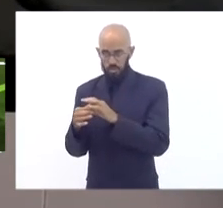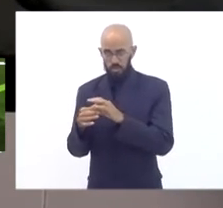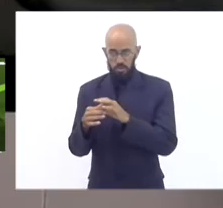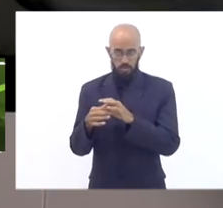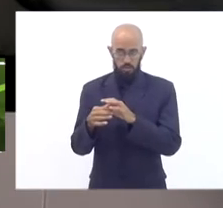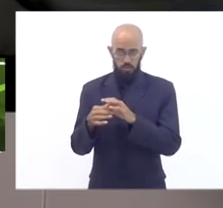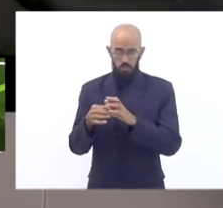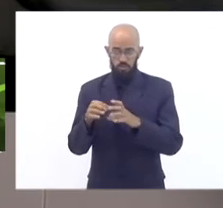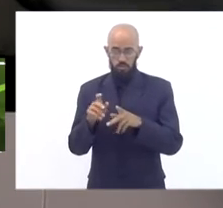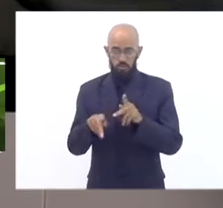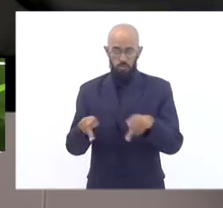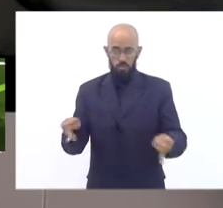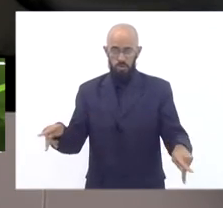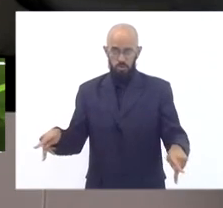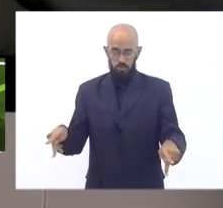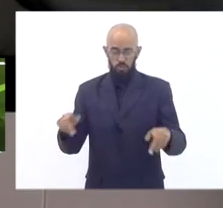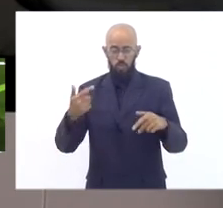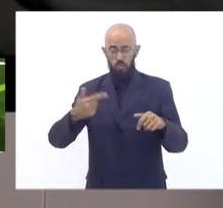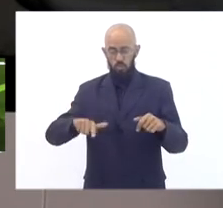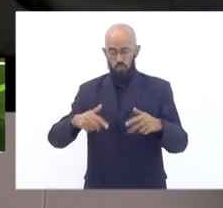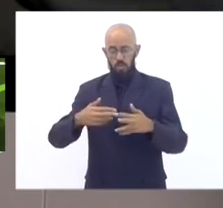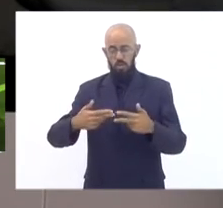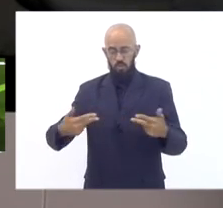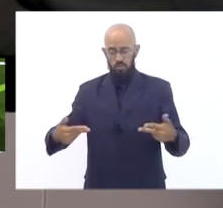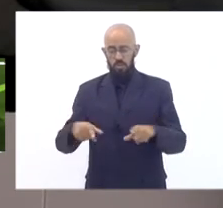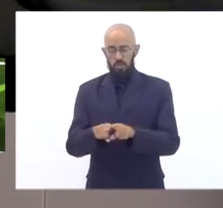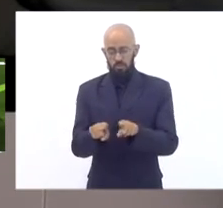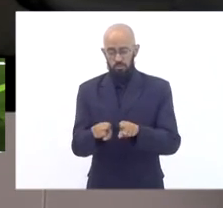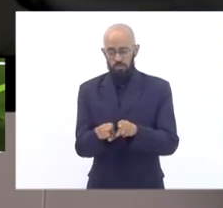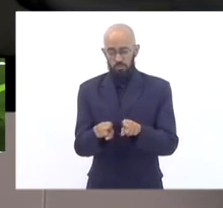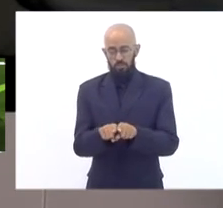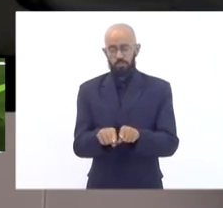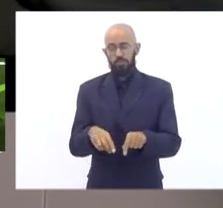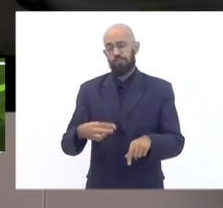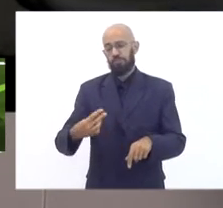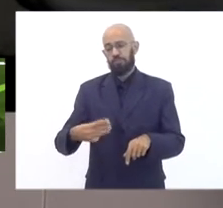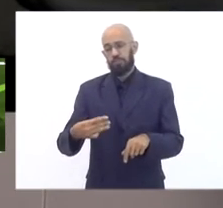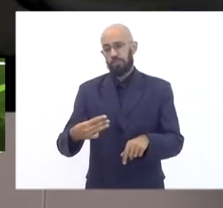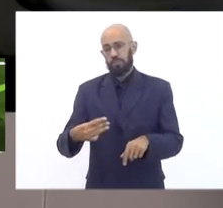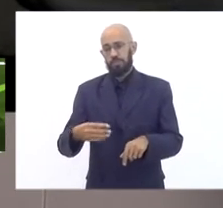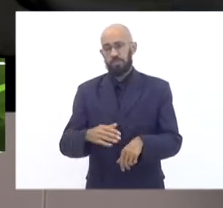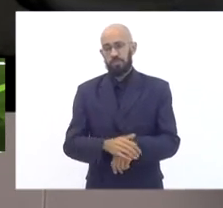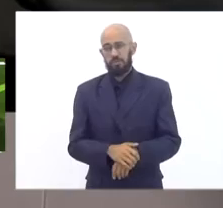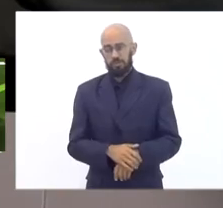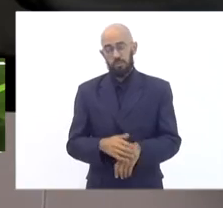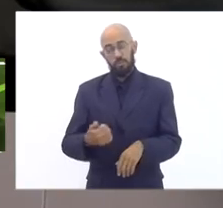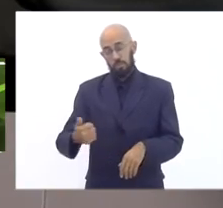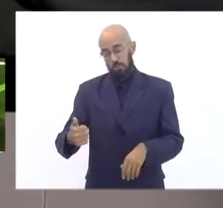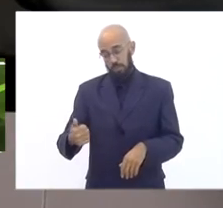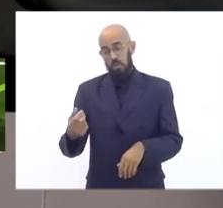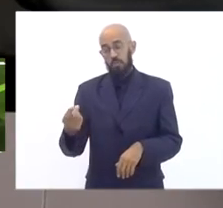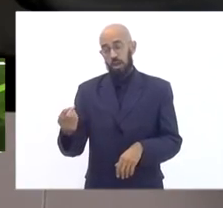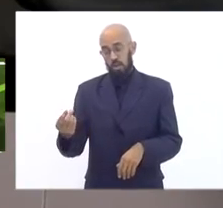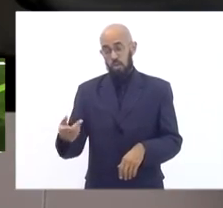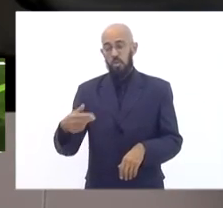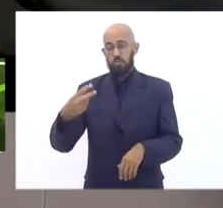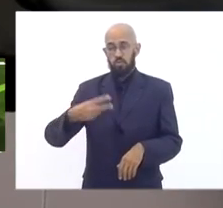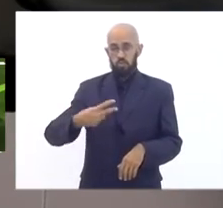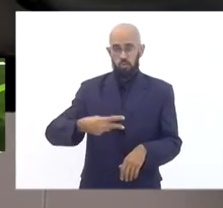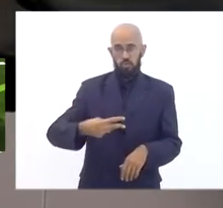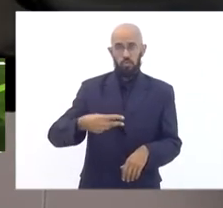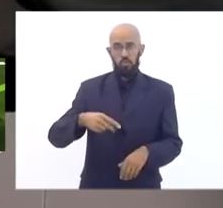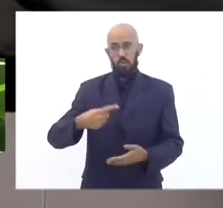estamos também tratando, e também foi dito aqui, terceira, na realidade, né, a primeira é o valor da tarifa, a segunda é